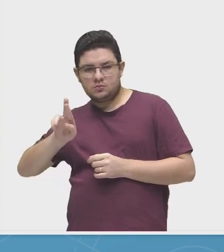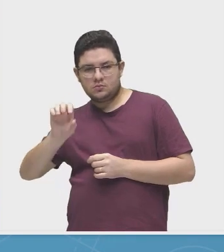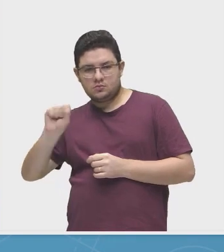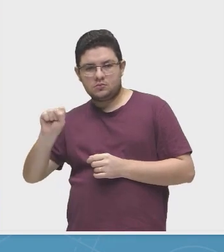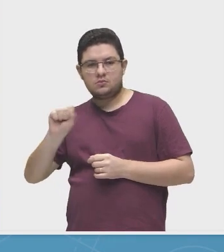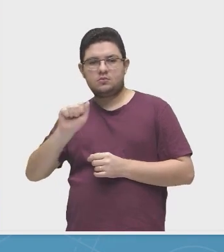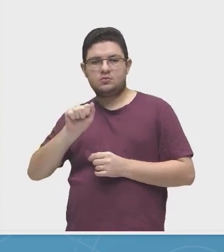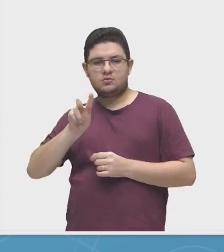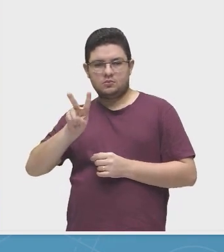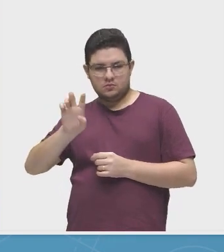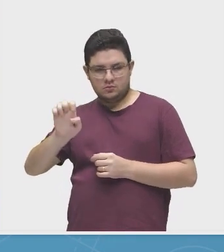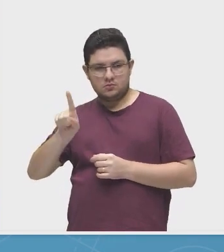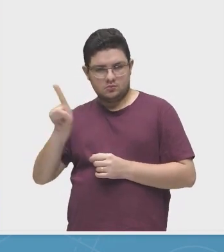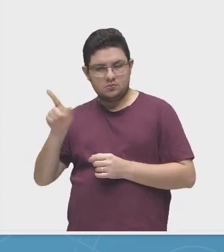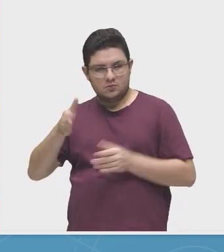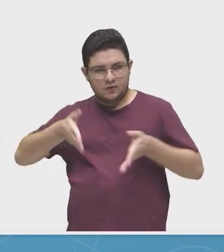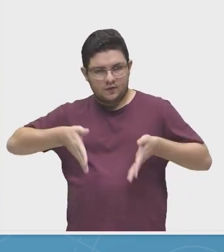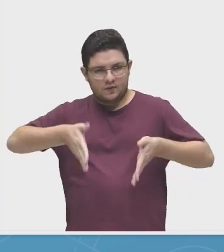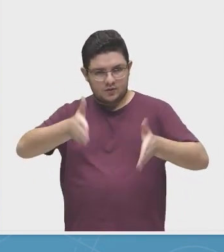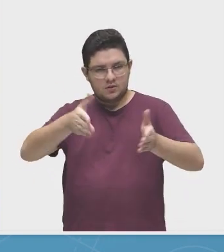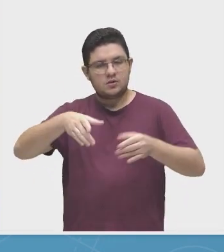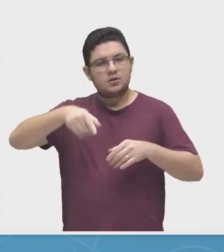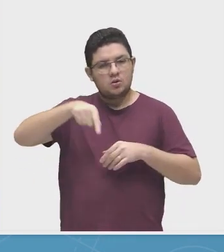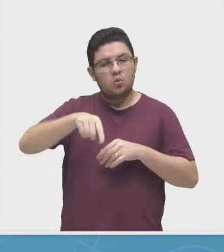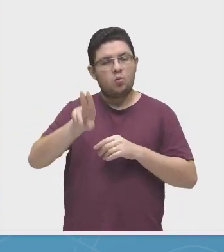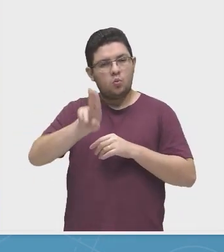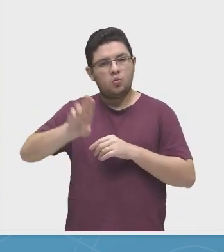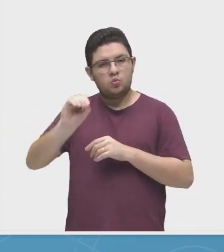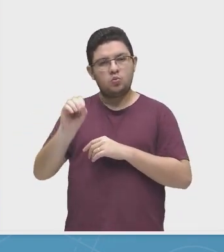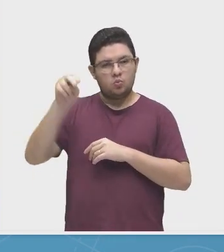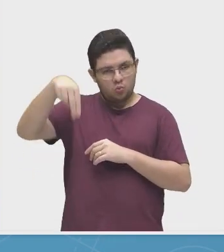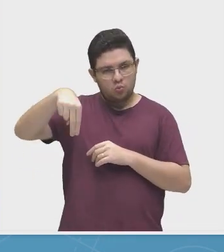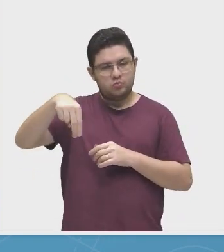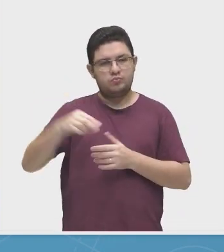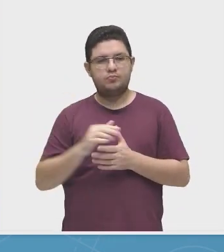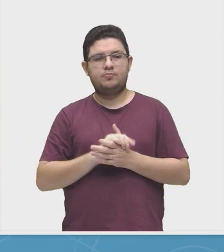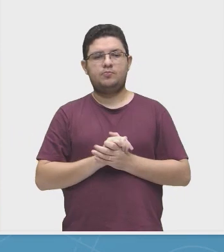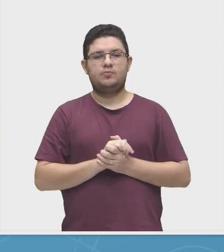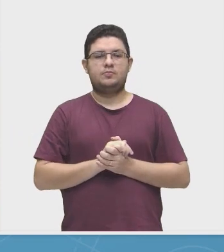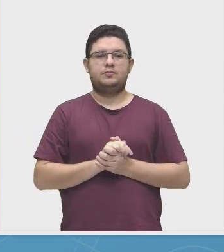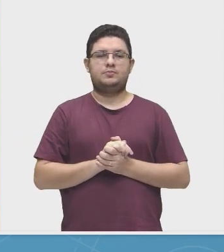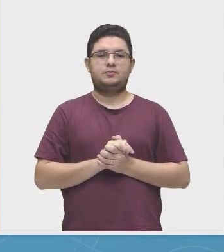então utilizo o on. Então, esses são os locais de uso aí